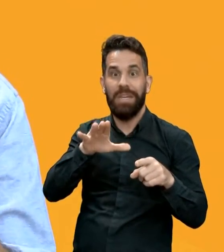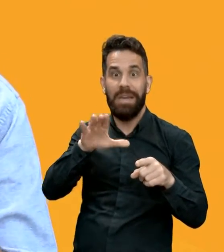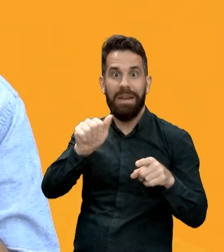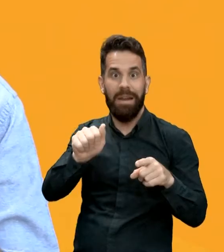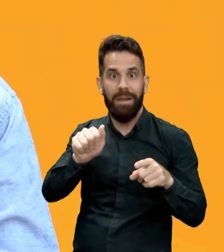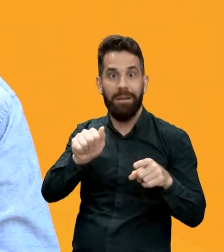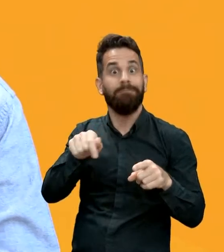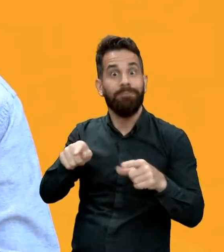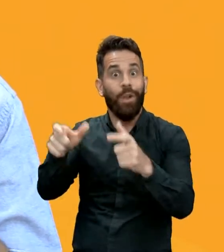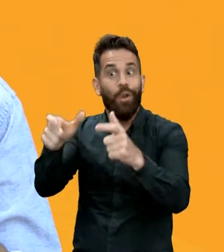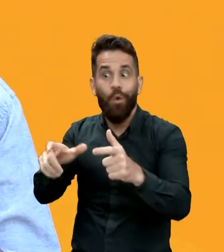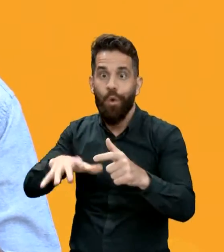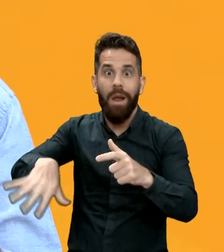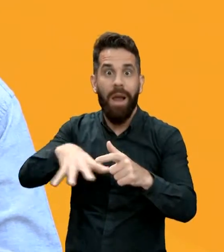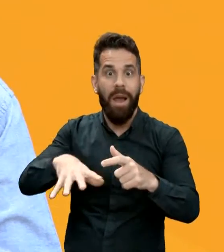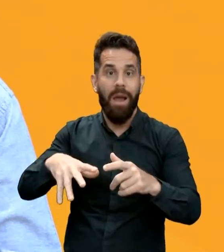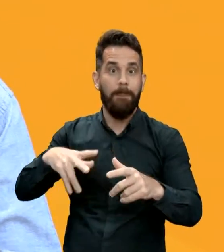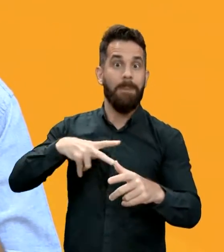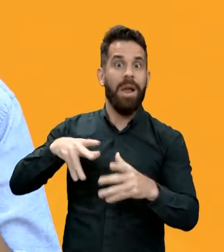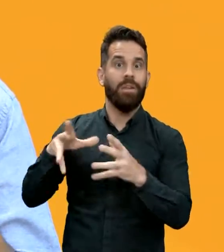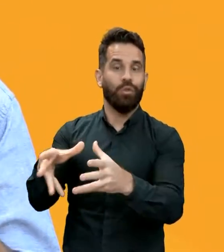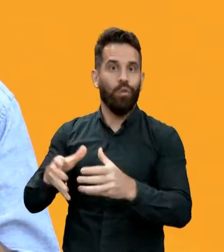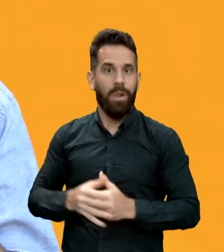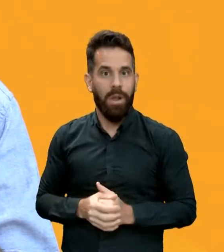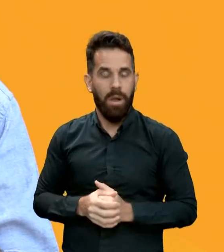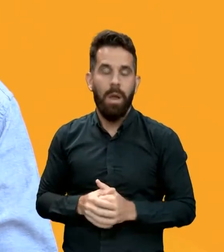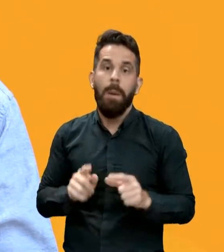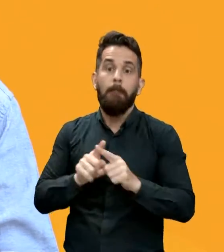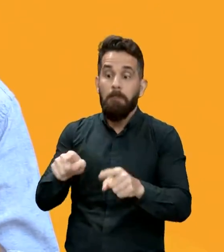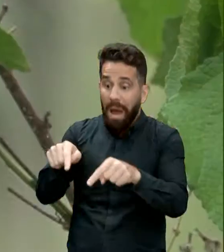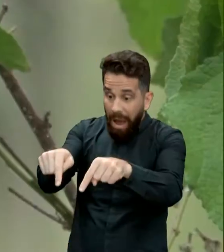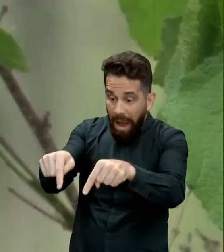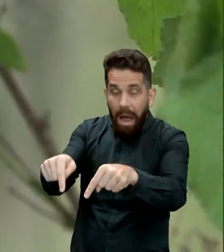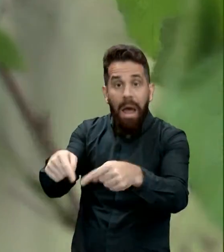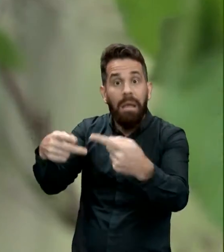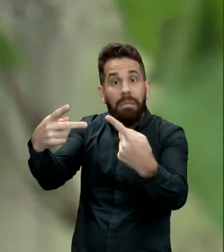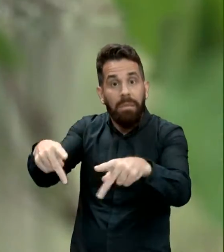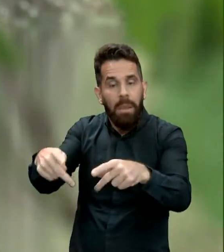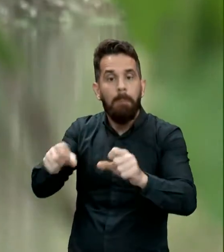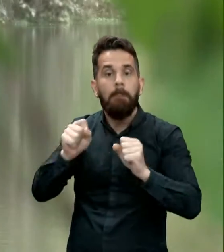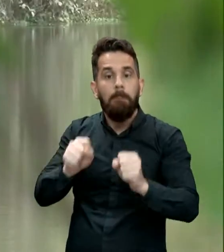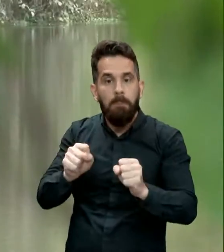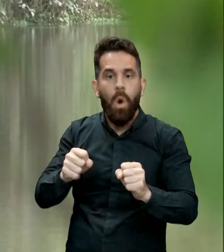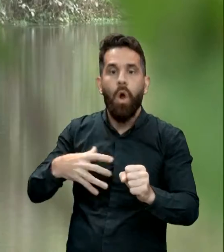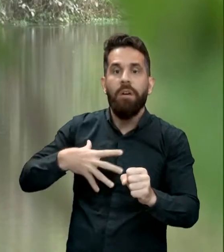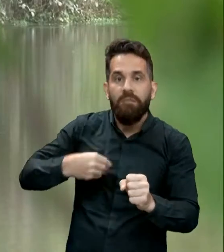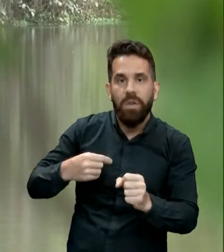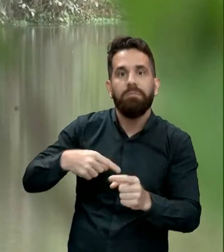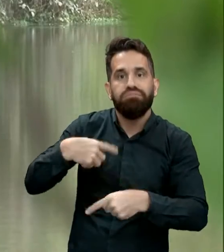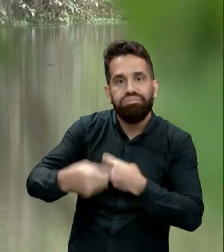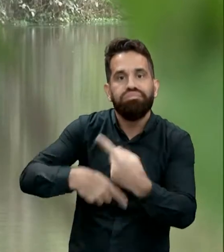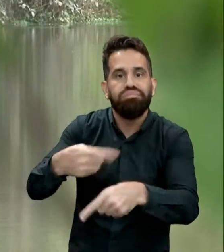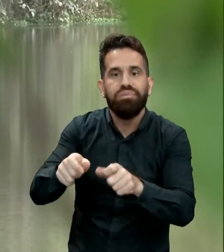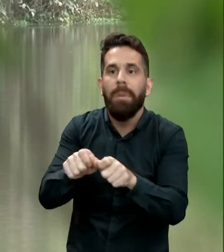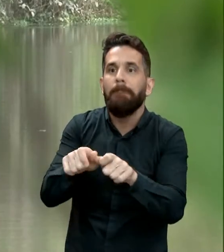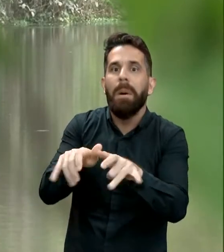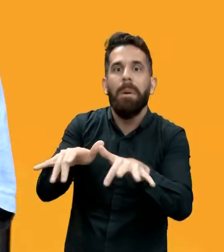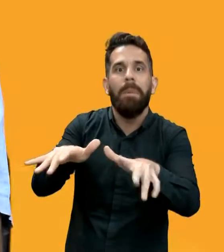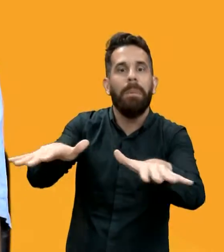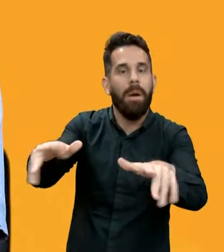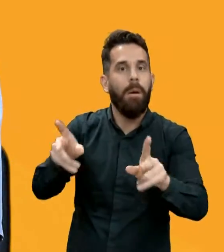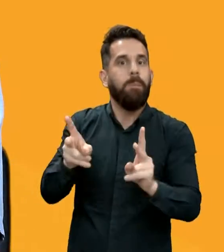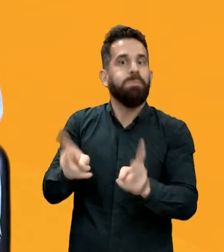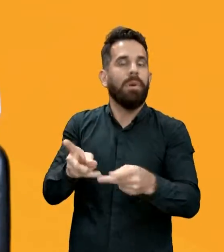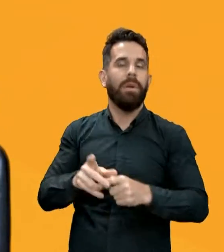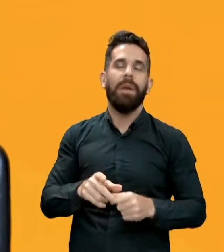é por si só uma área onde pode haver reprodução de animais silvestres e com isso manter populações a ideia não é a